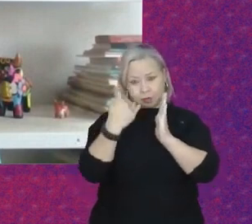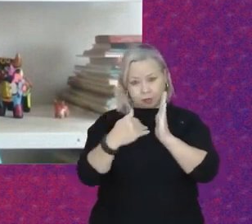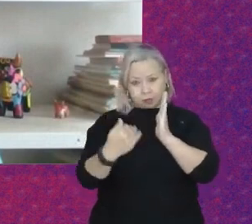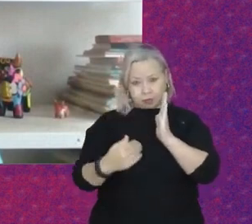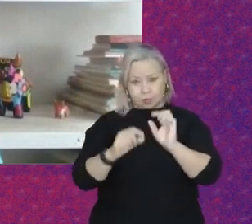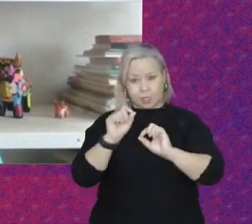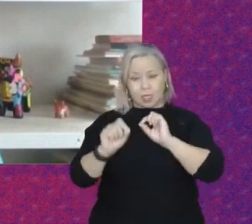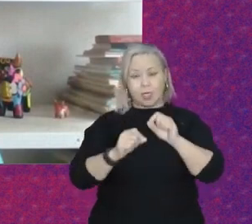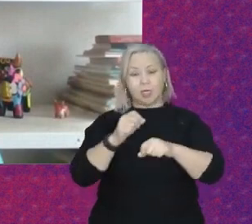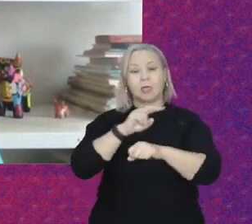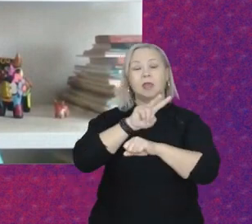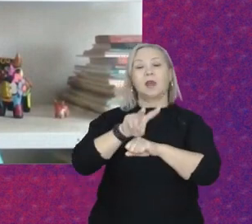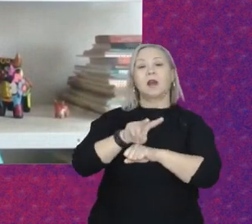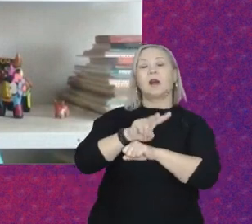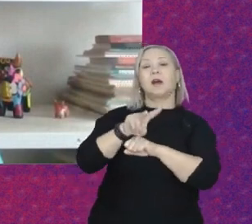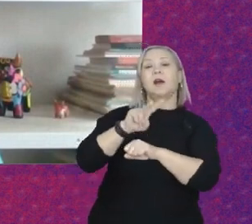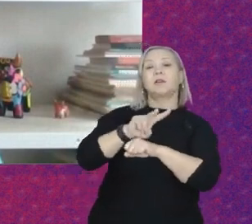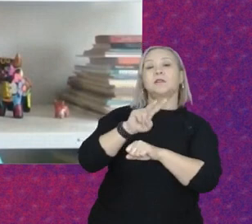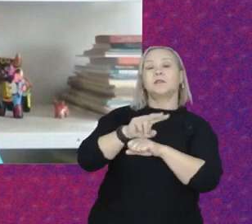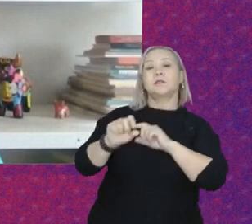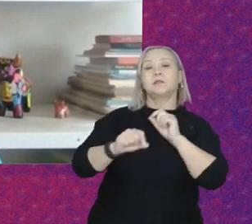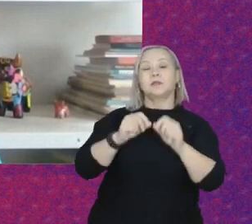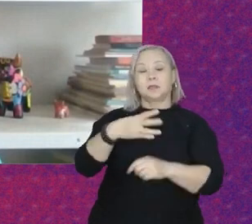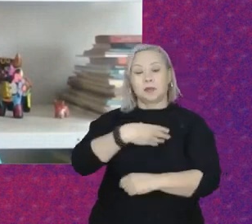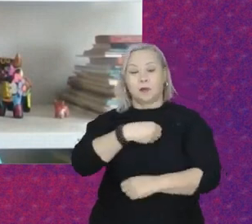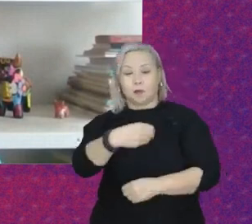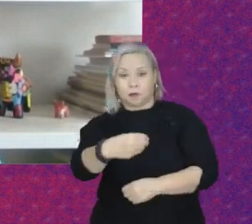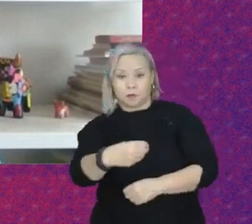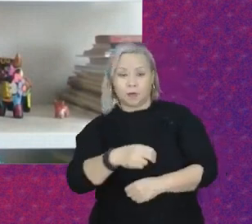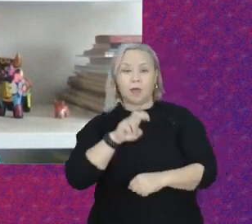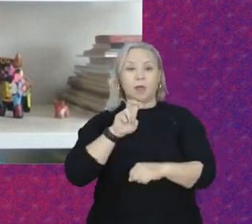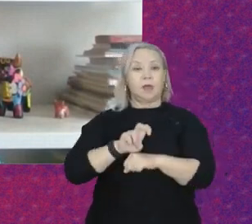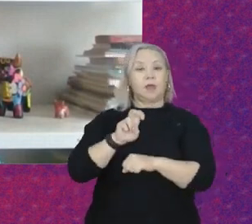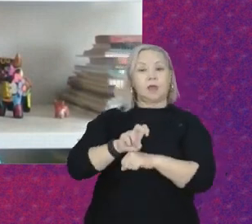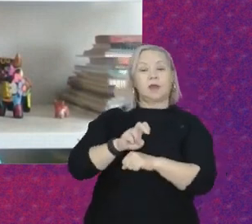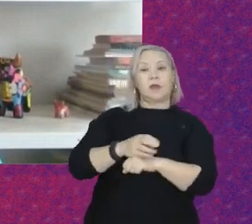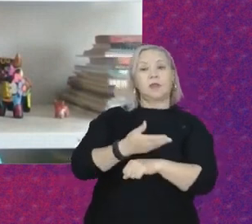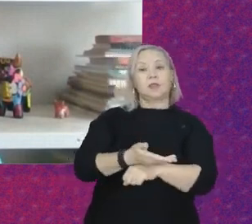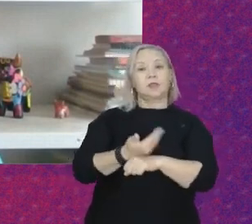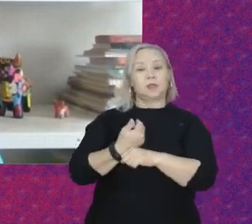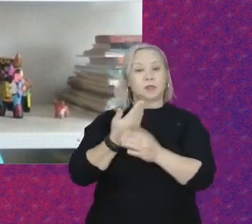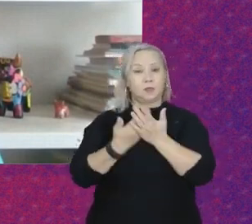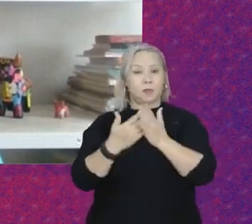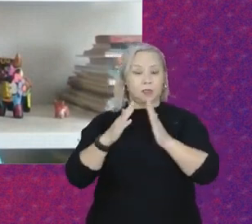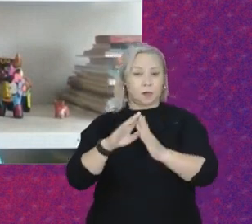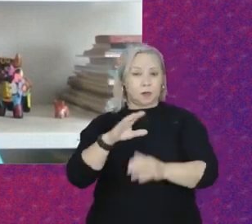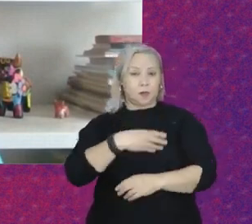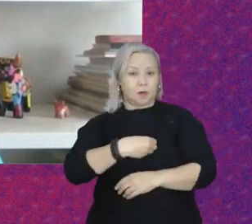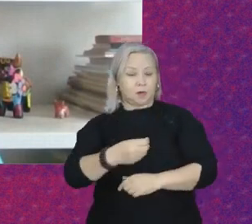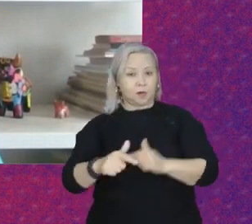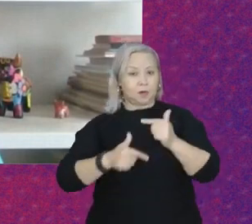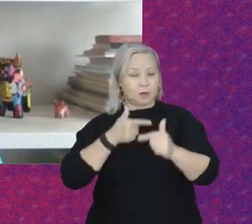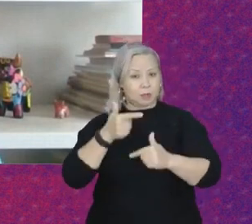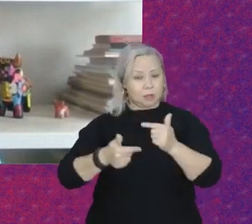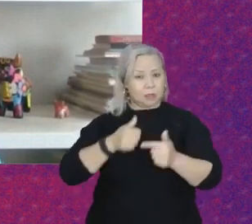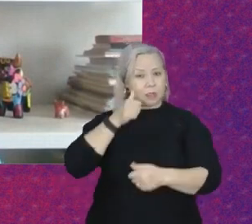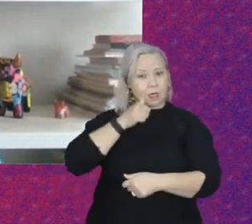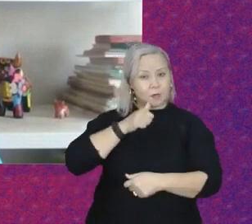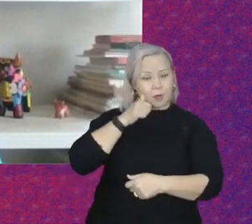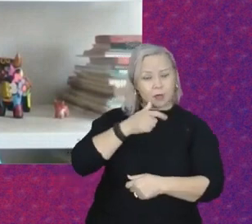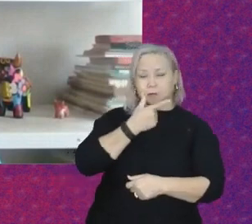a assistência aos filhos, assistência em creches e pré-escolas, aos filhos de trabalhadoras